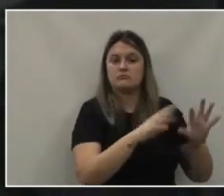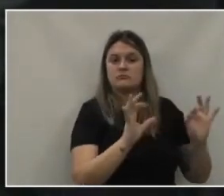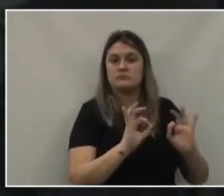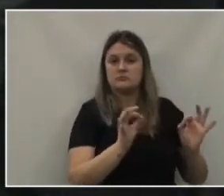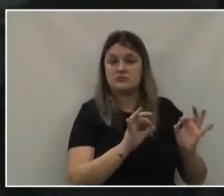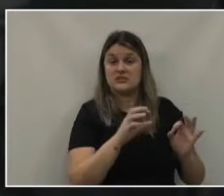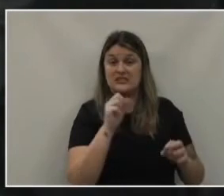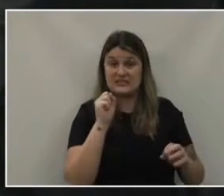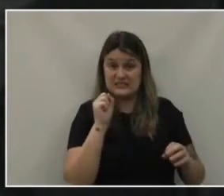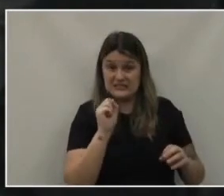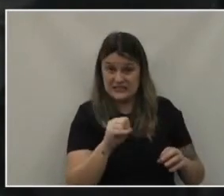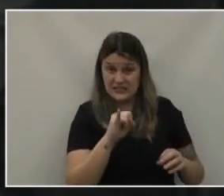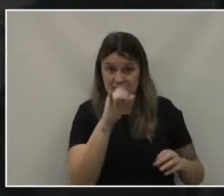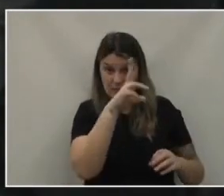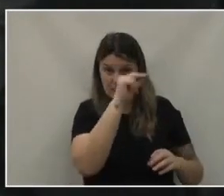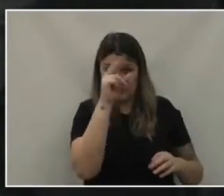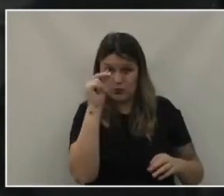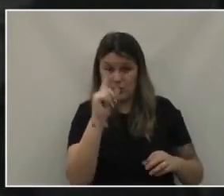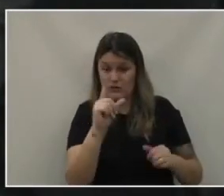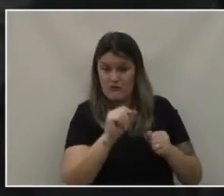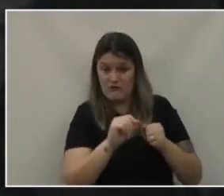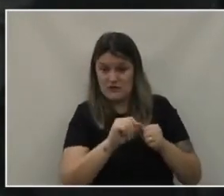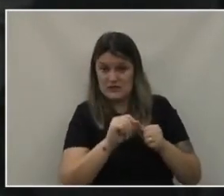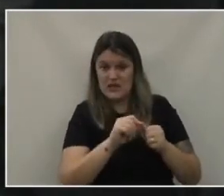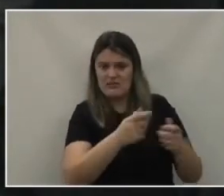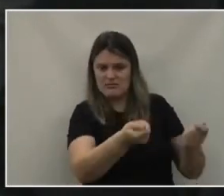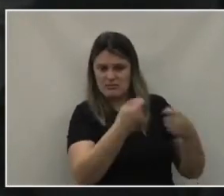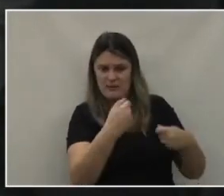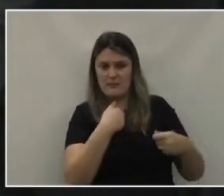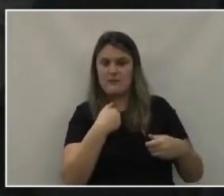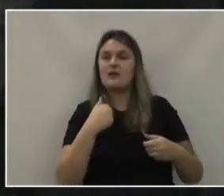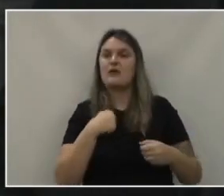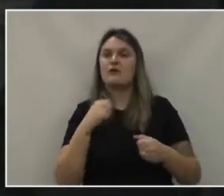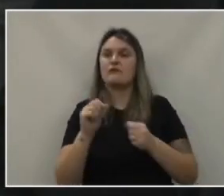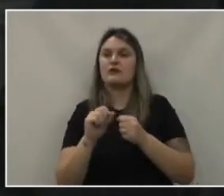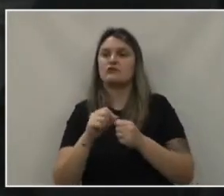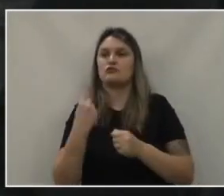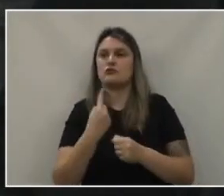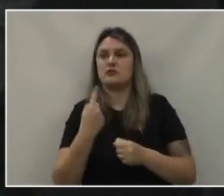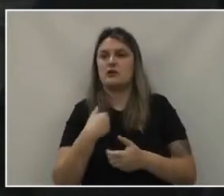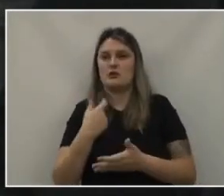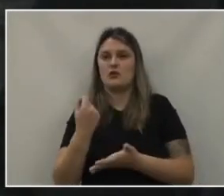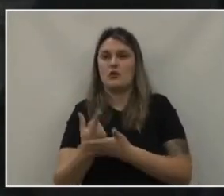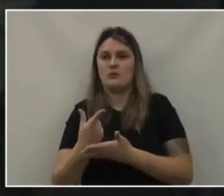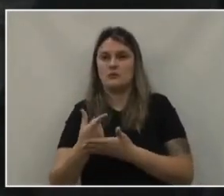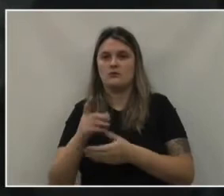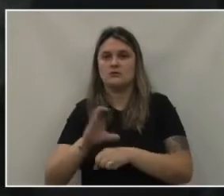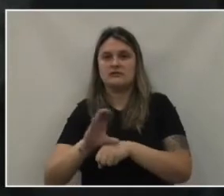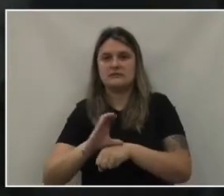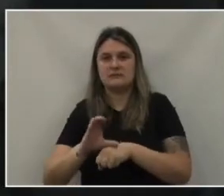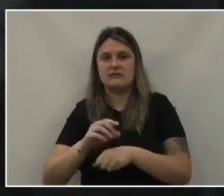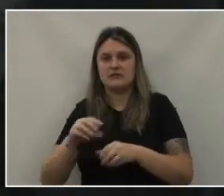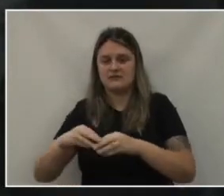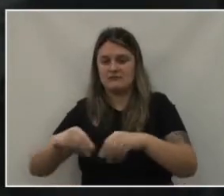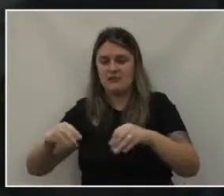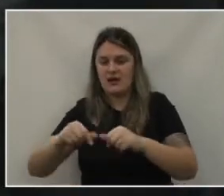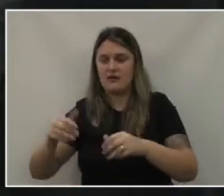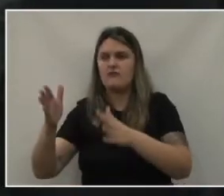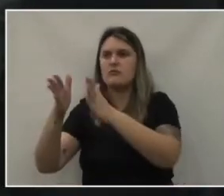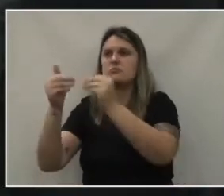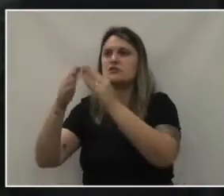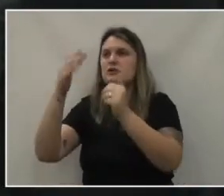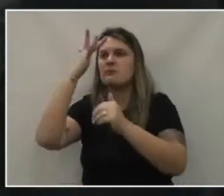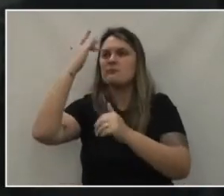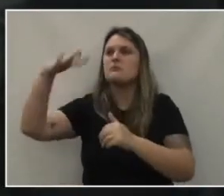Então, se não vão instalar, então que me dê essas academias, eu vou lá, instalo, compro cimento, coloco terra, faço um movimento, as